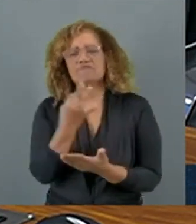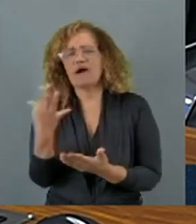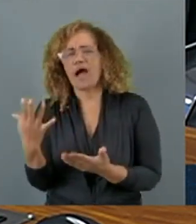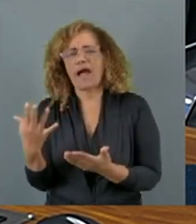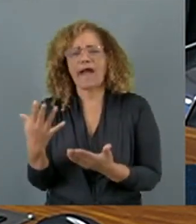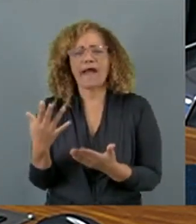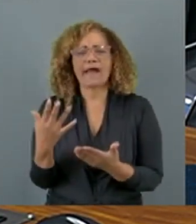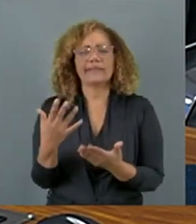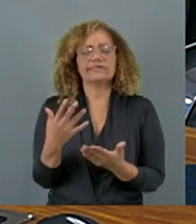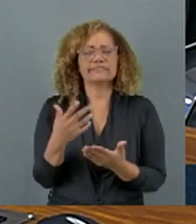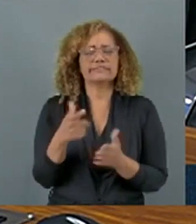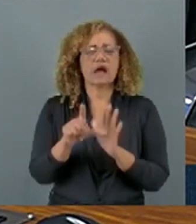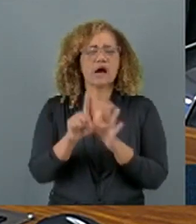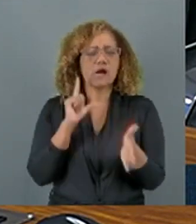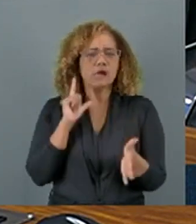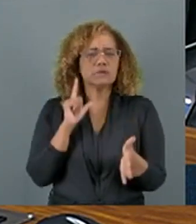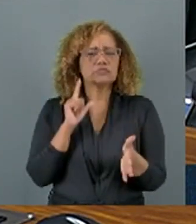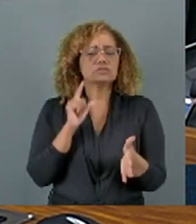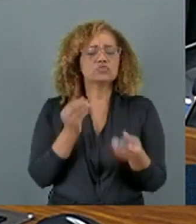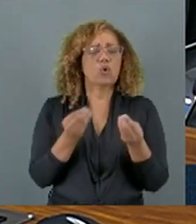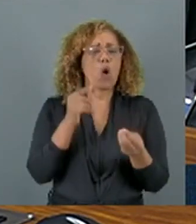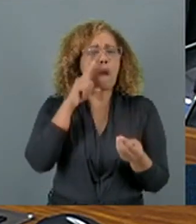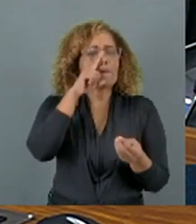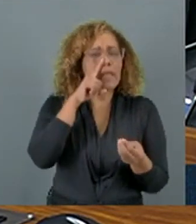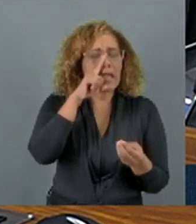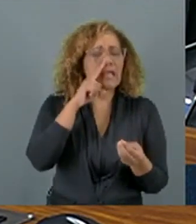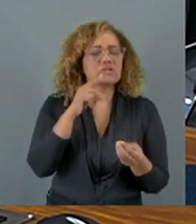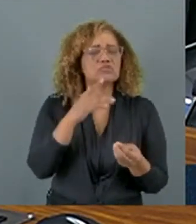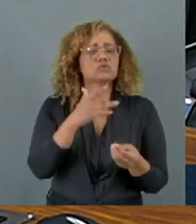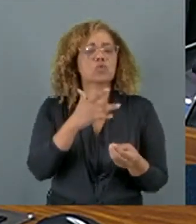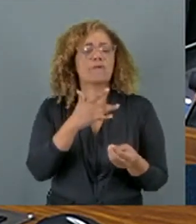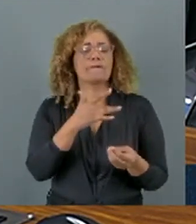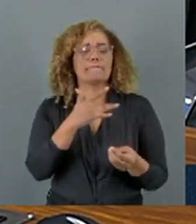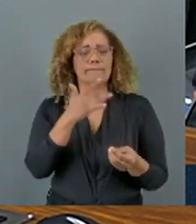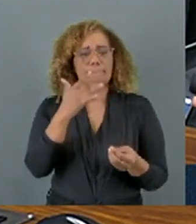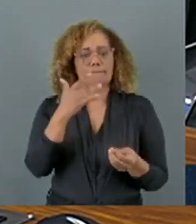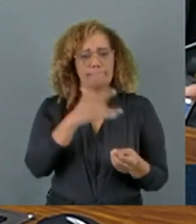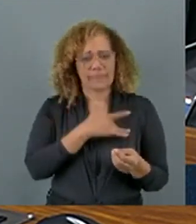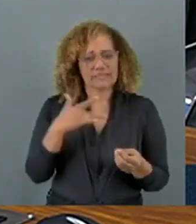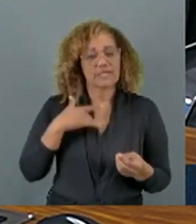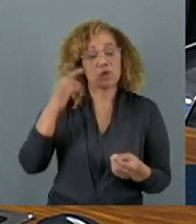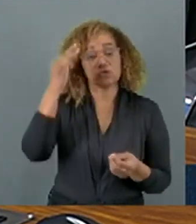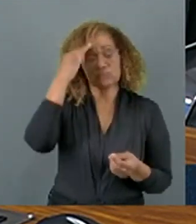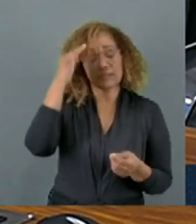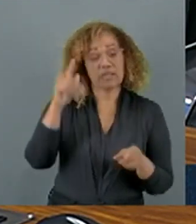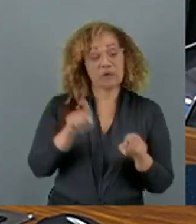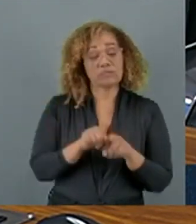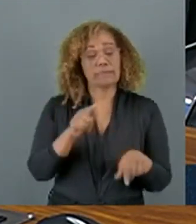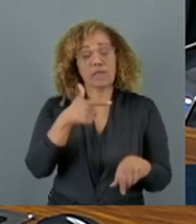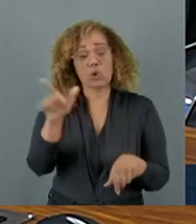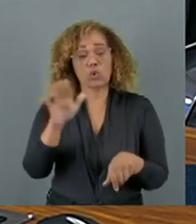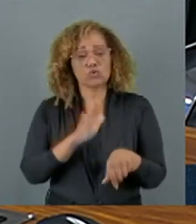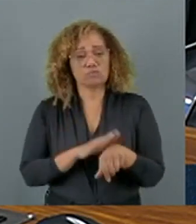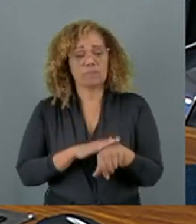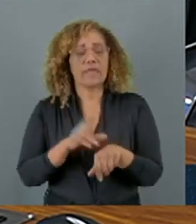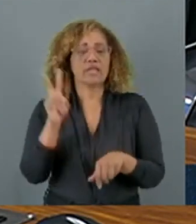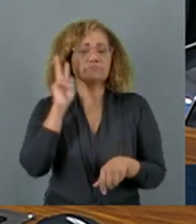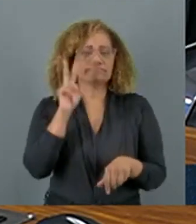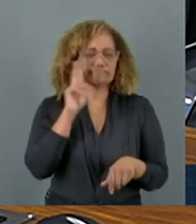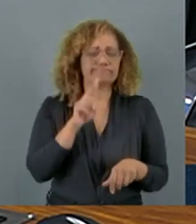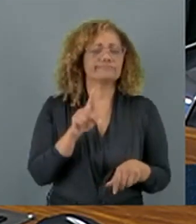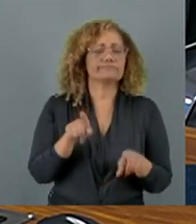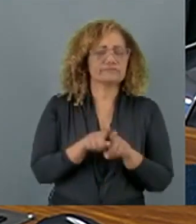se anteciparam em prever os riscos que isso traria para a saúde mental, porque, de fato, em outros momentos históricos de crise, houve